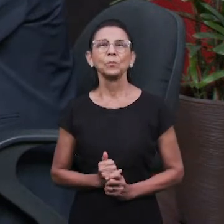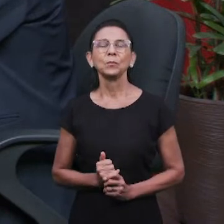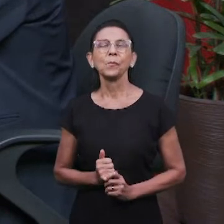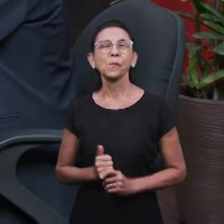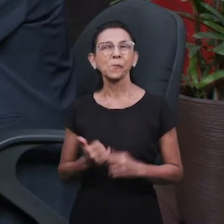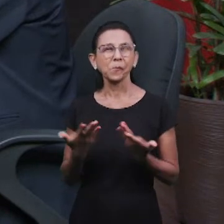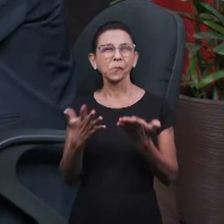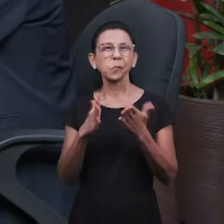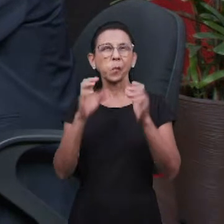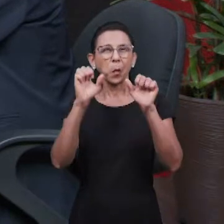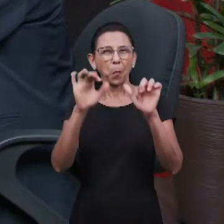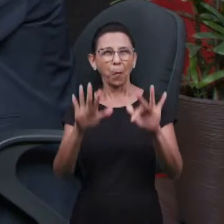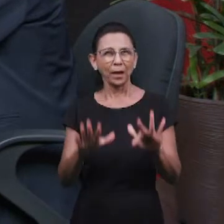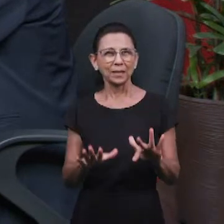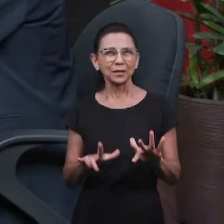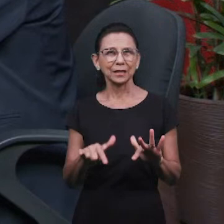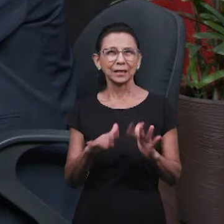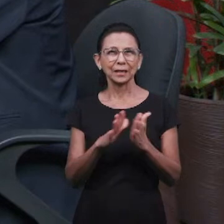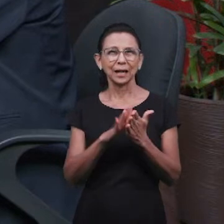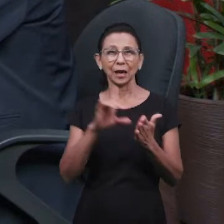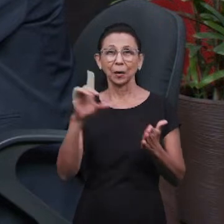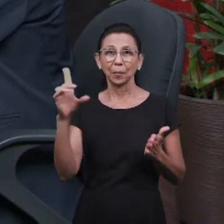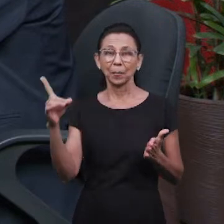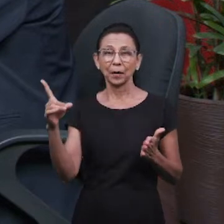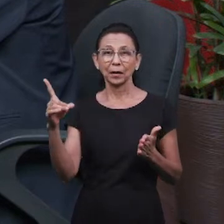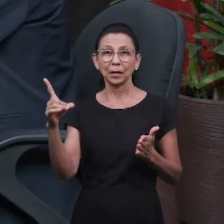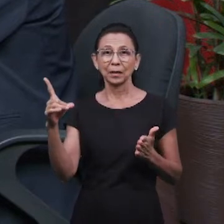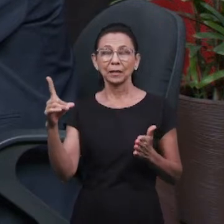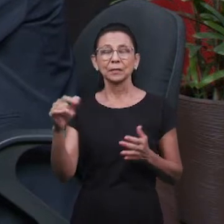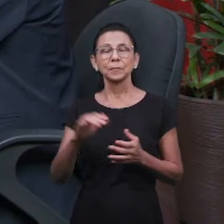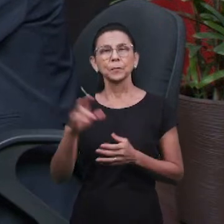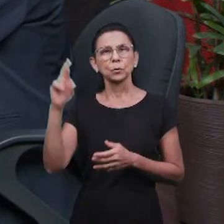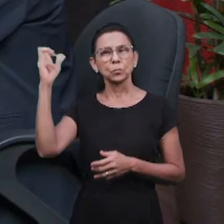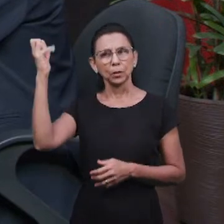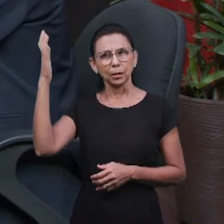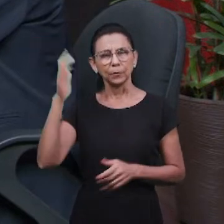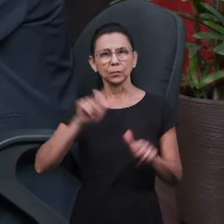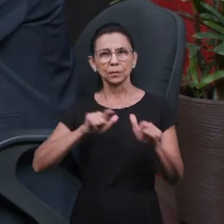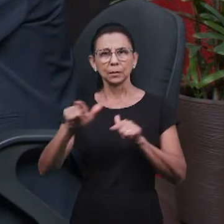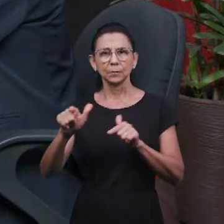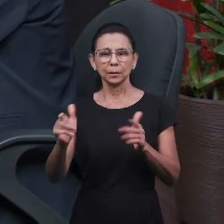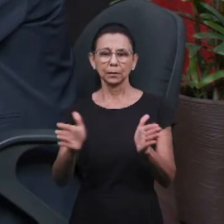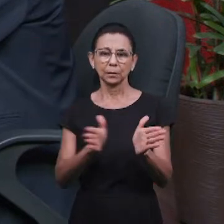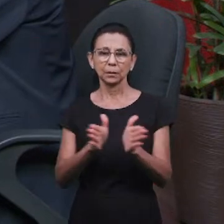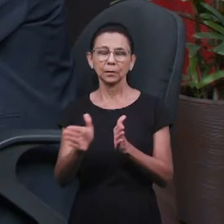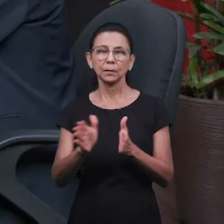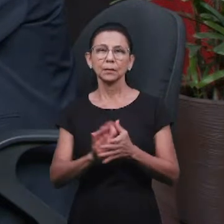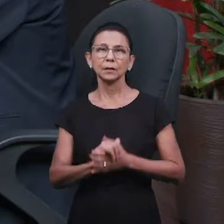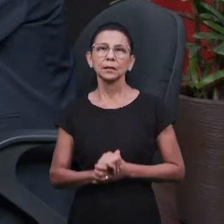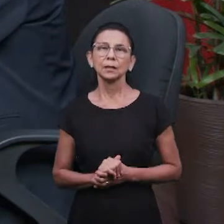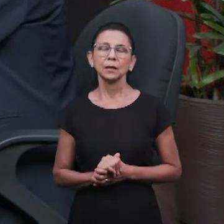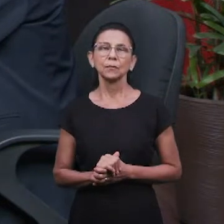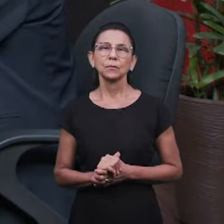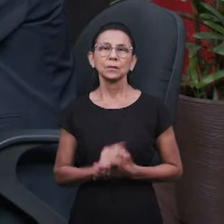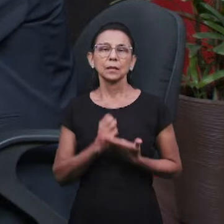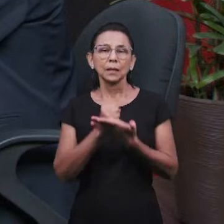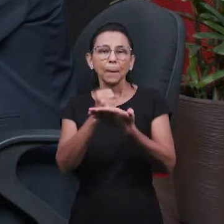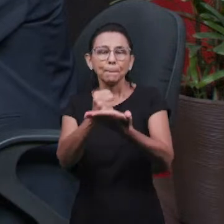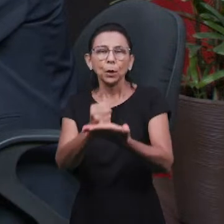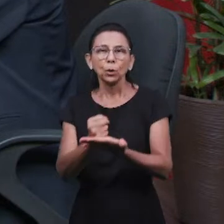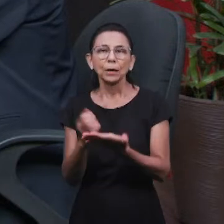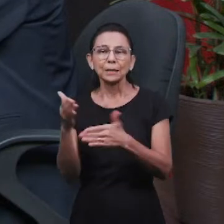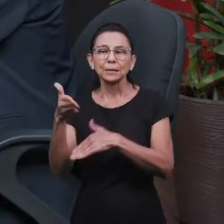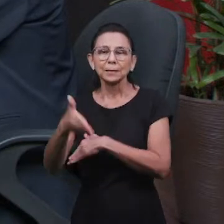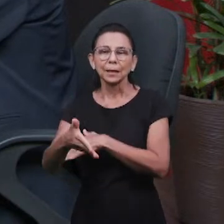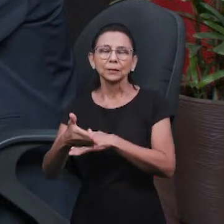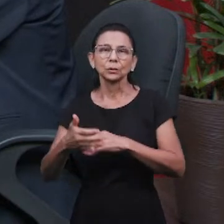exemplo claro do que o Senhor tem revelado nessa hora com o trabalho de acessibilidade. Né? Que a acessibilidade é facilitar o acesso. O